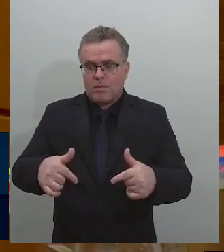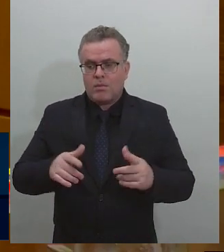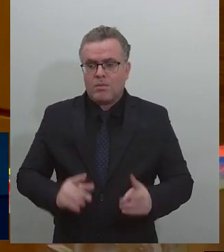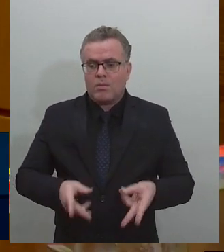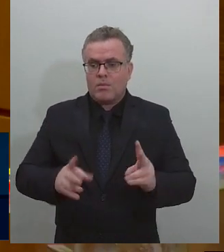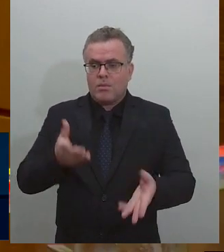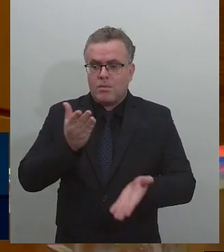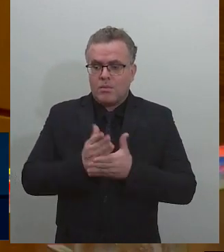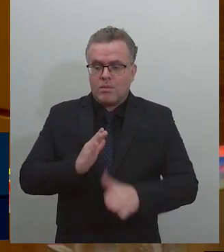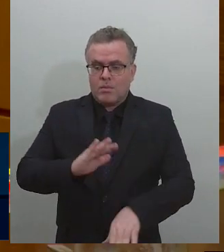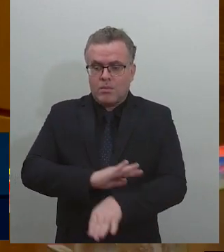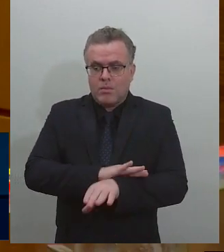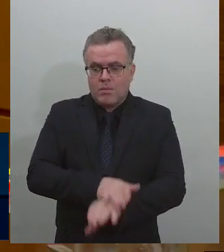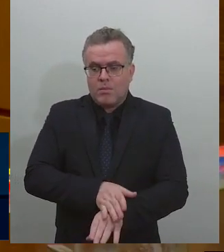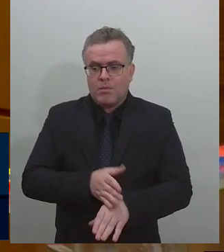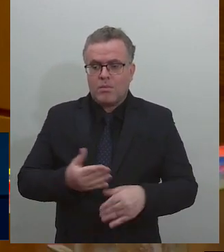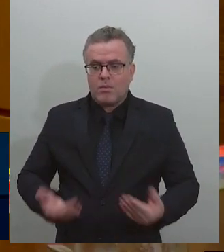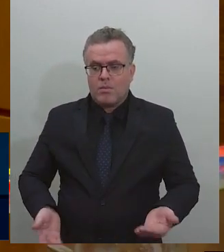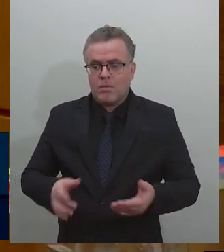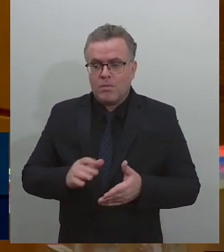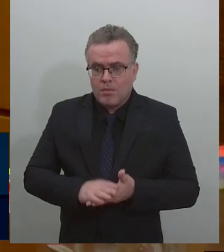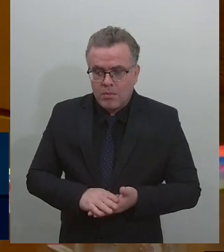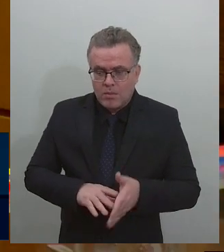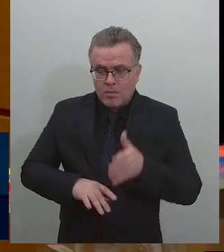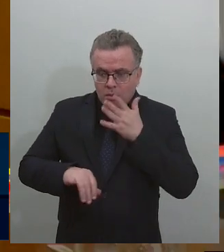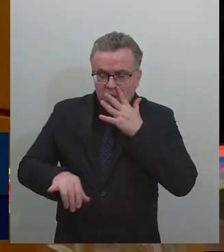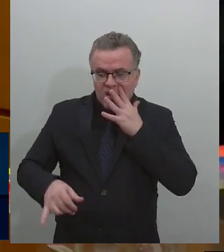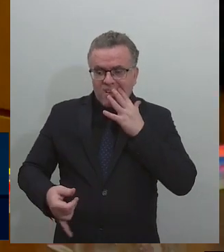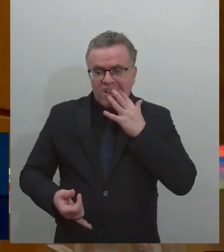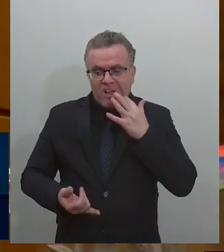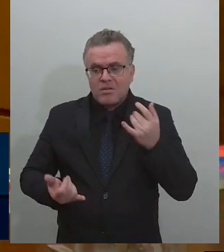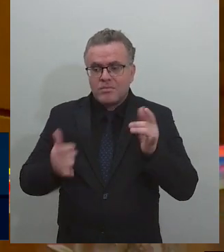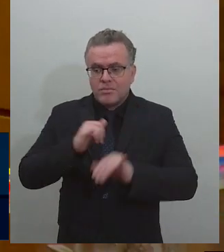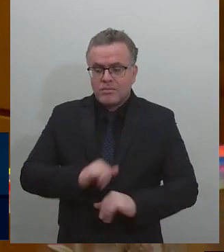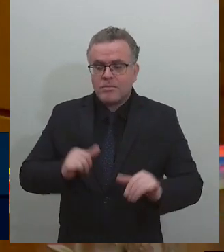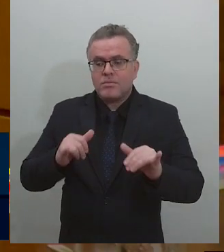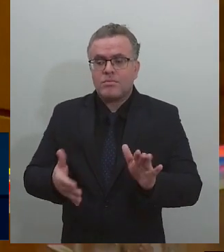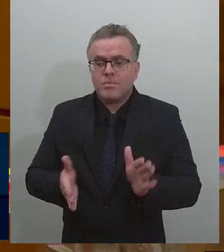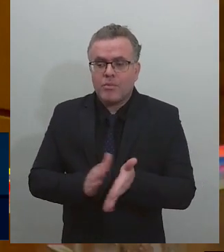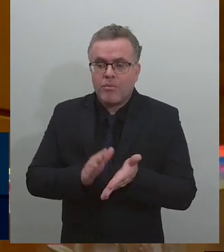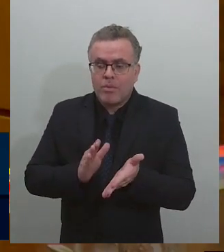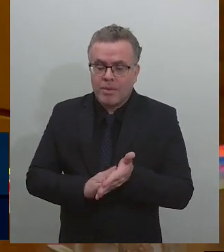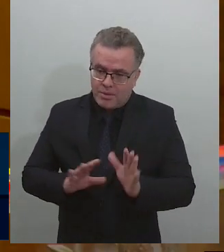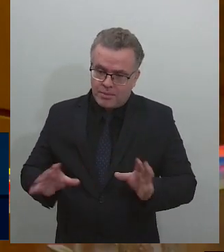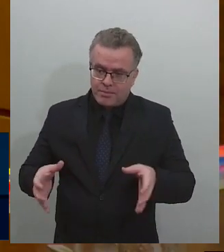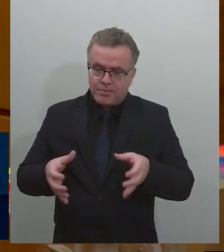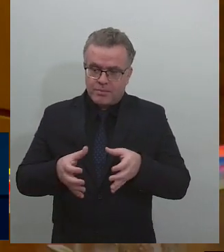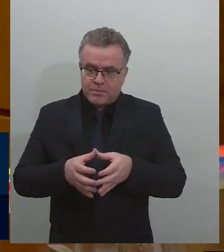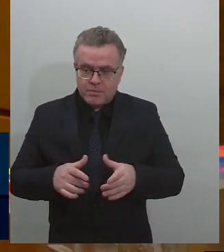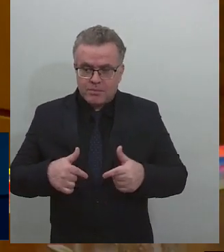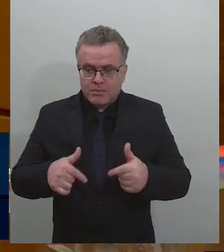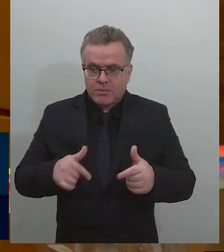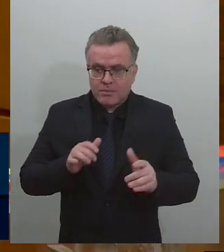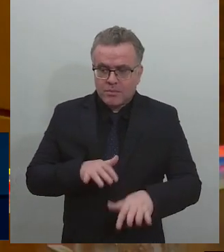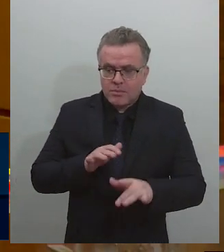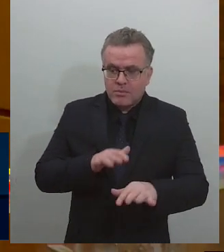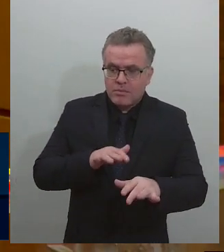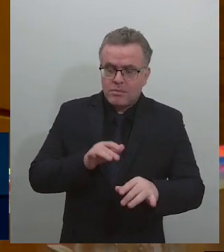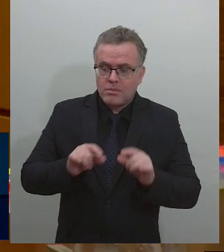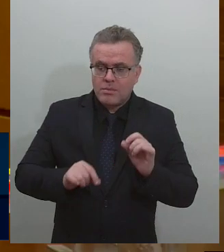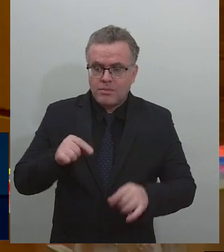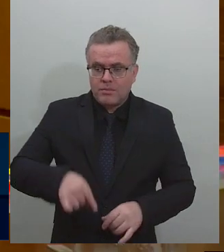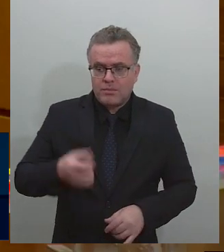aproveitar para parabenizar a organização da Marcha de Mulheres Negras aqui de Sergipe, que aconteceu no